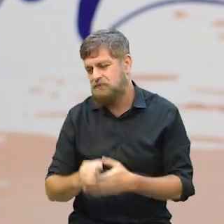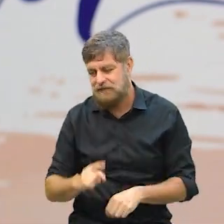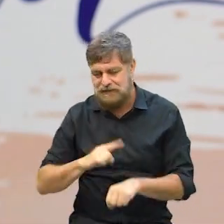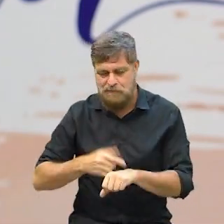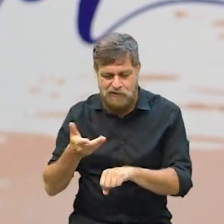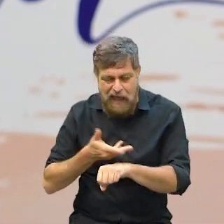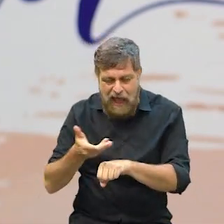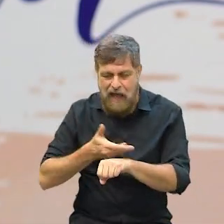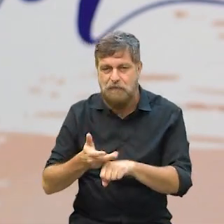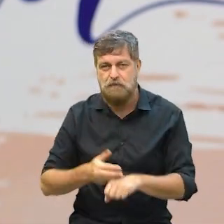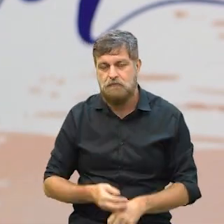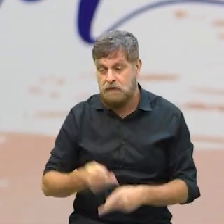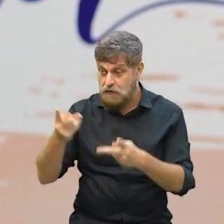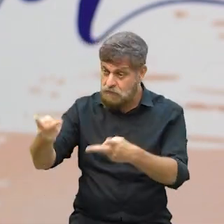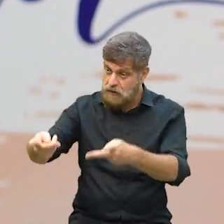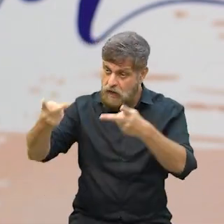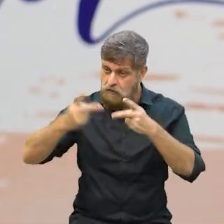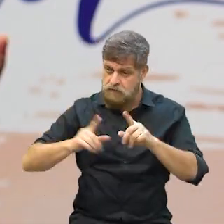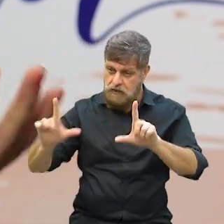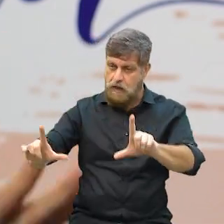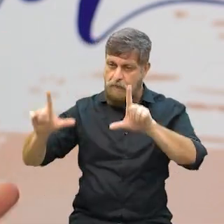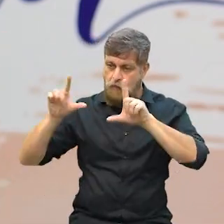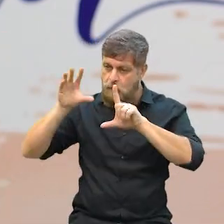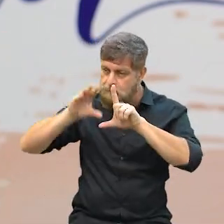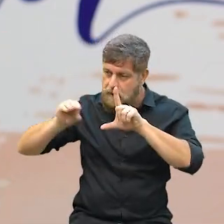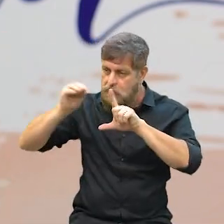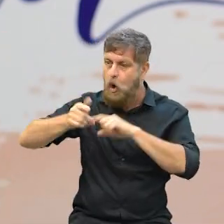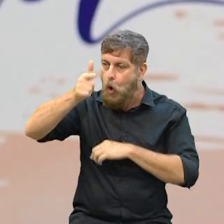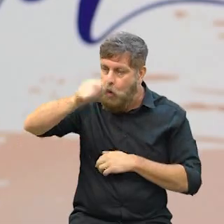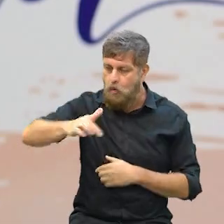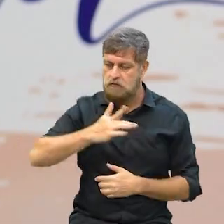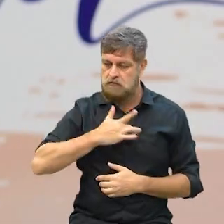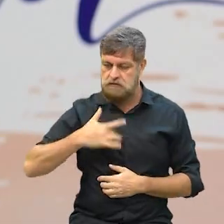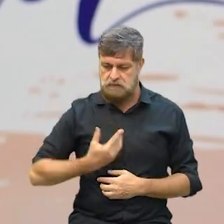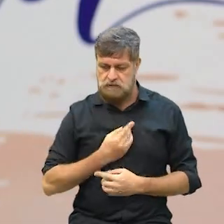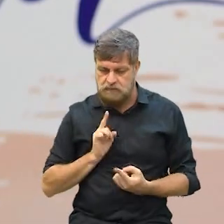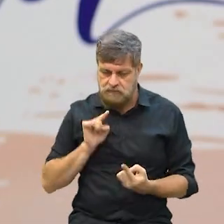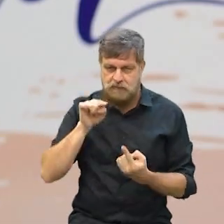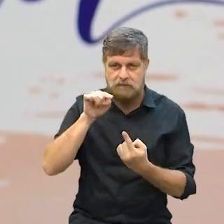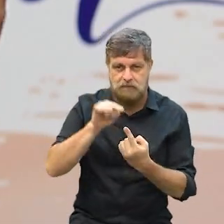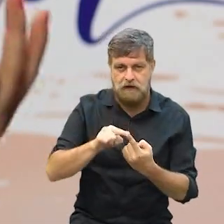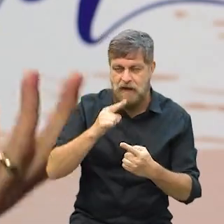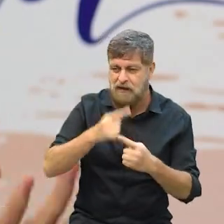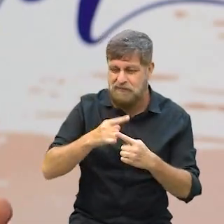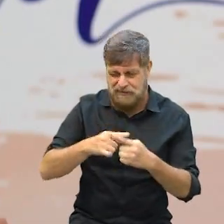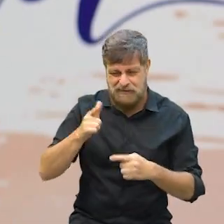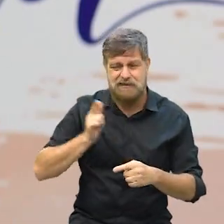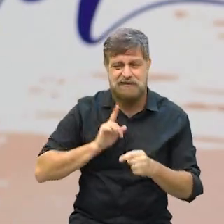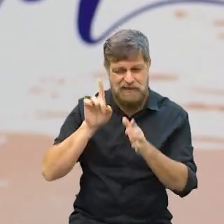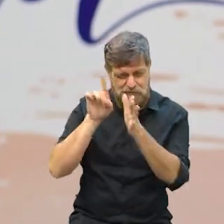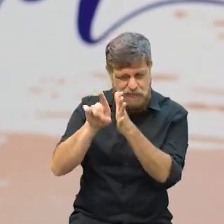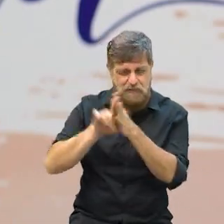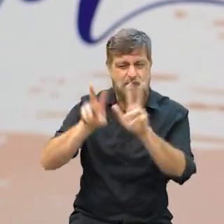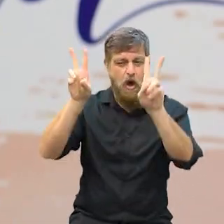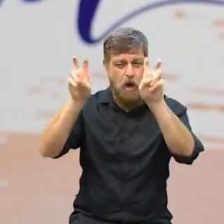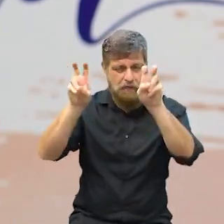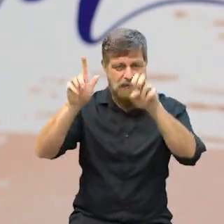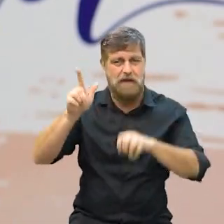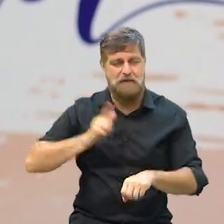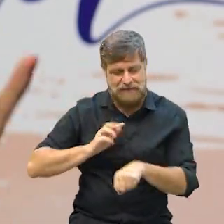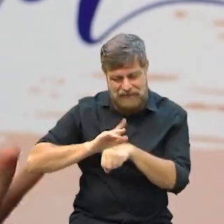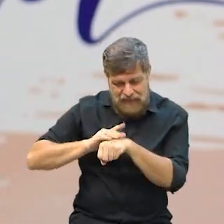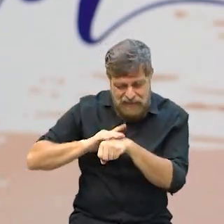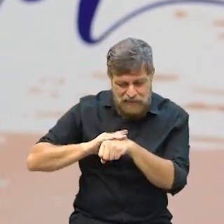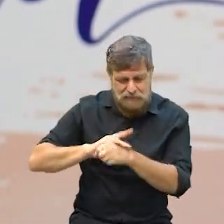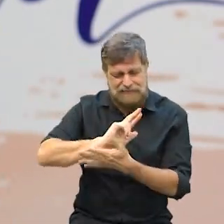curto. Eu quero deixar aqui o convite para você participar de um próximo Saúde à Vida, porque eu acho que ainda tem muito tema, né? Muita